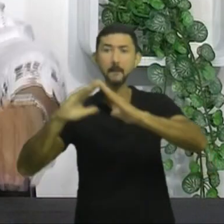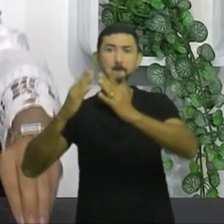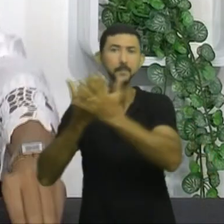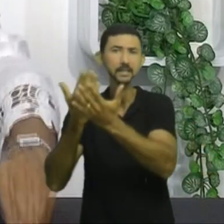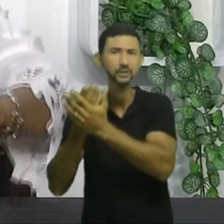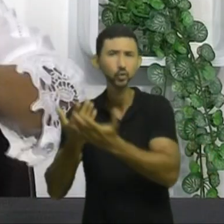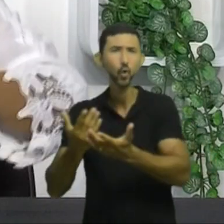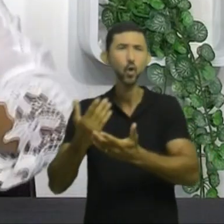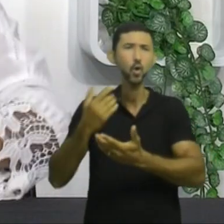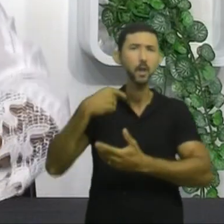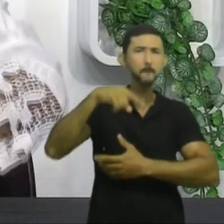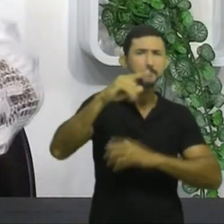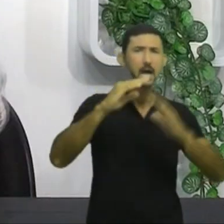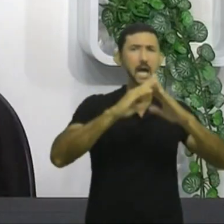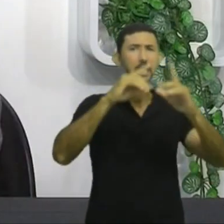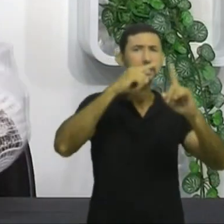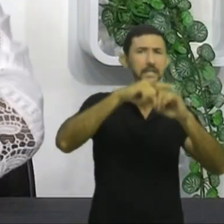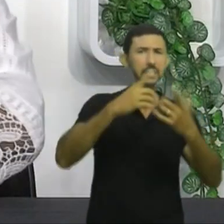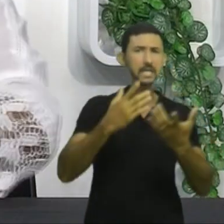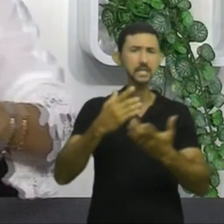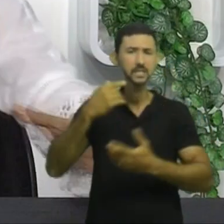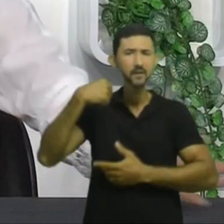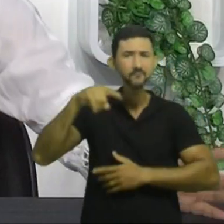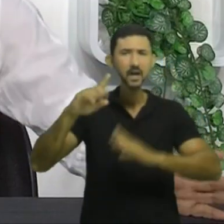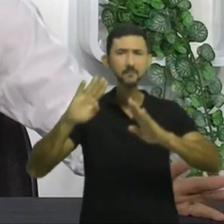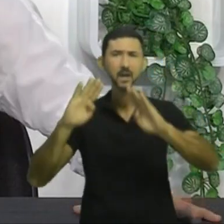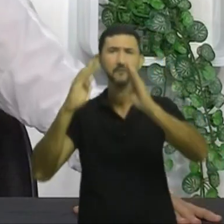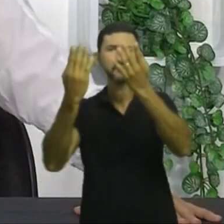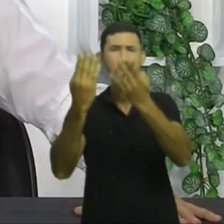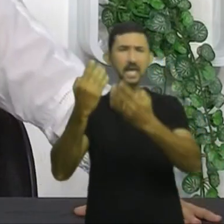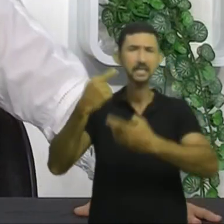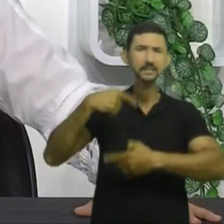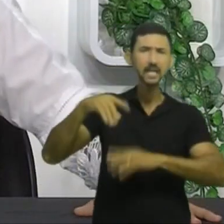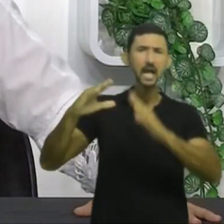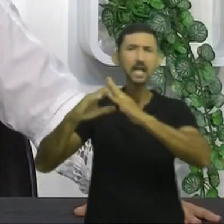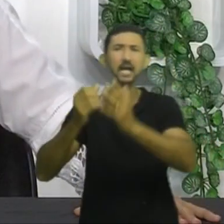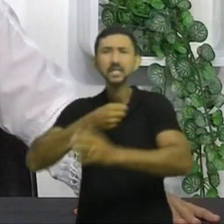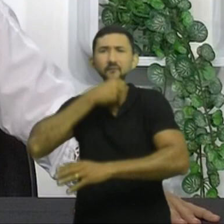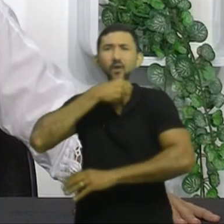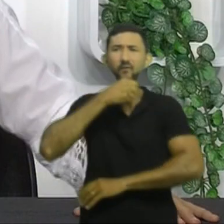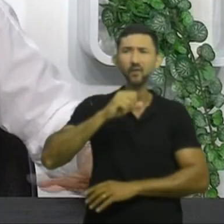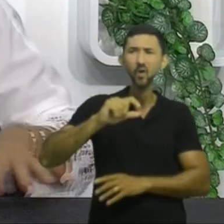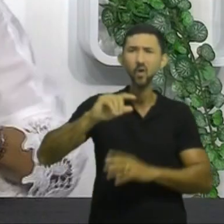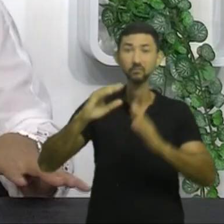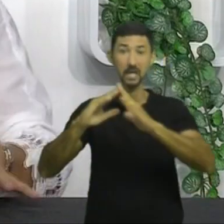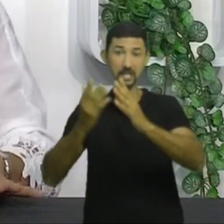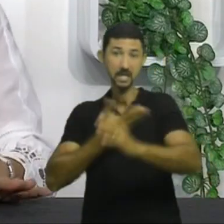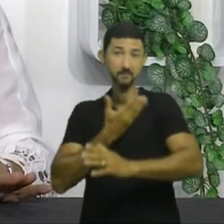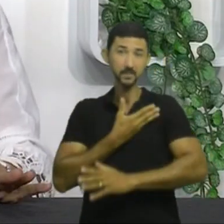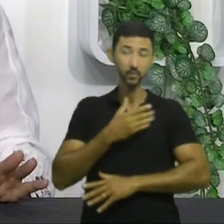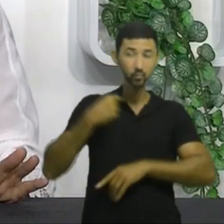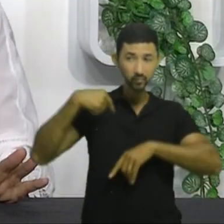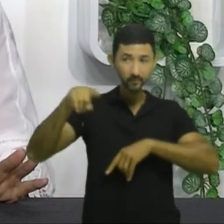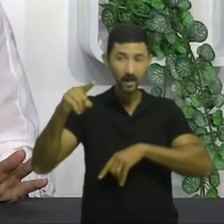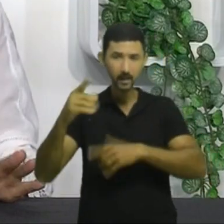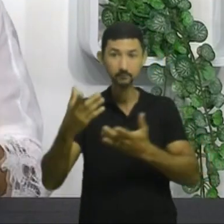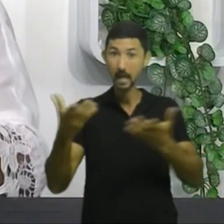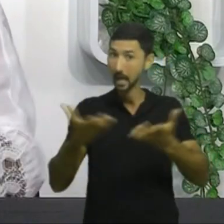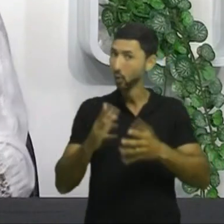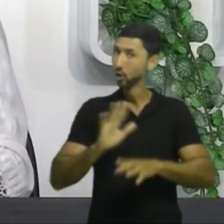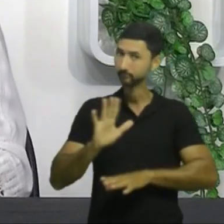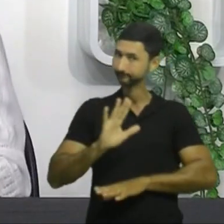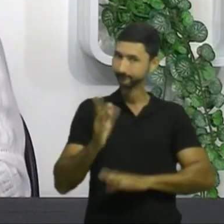da igreja, das festinhas, vamos para a casa da vovó ou de qualquer outro amigo. Não nesse momento, né,